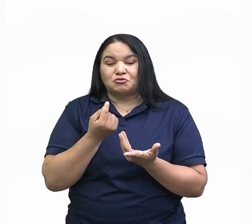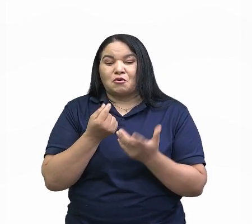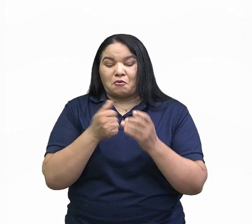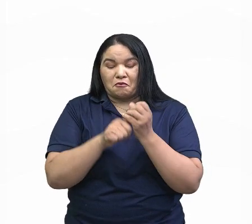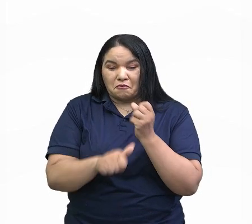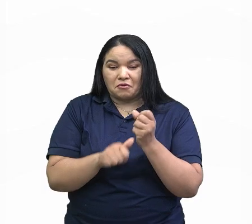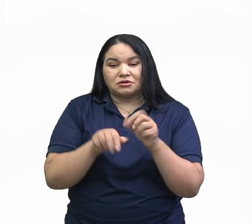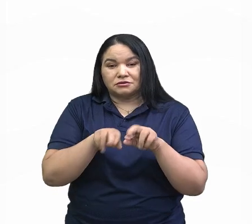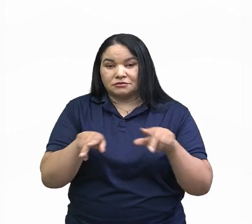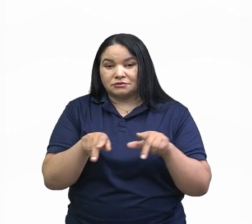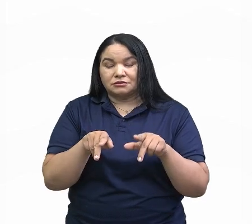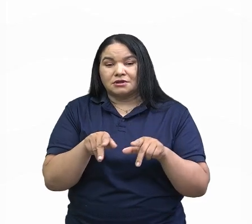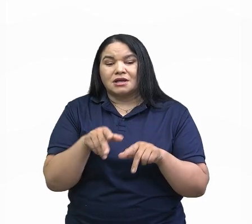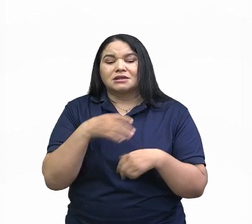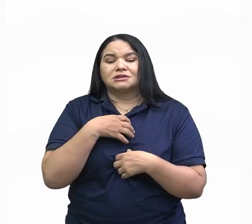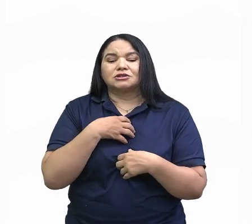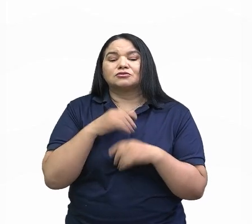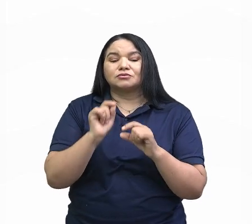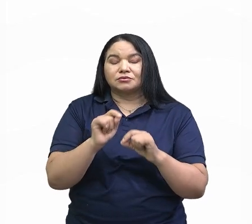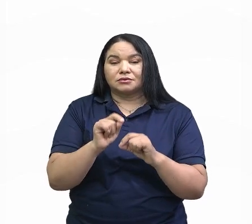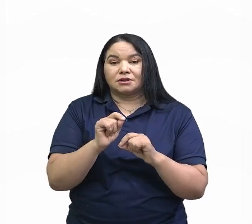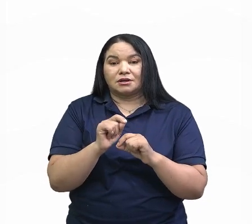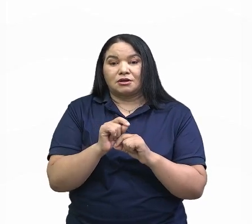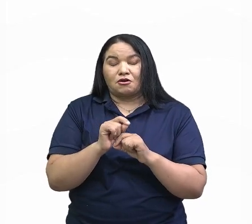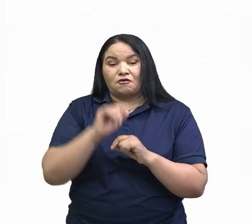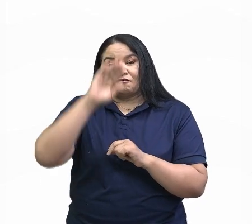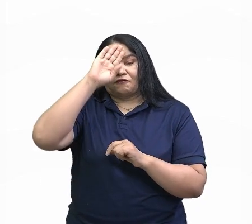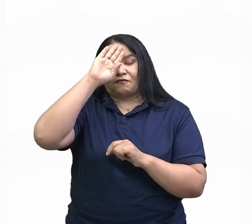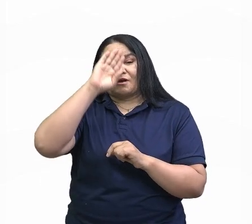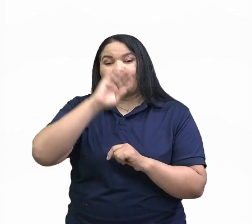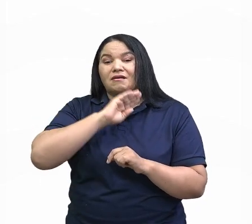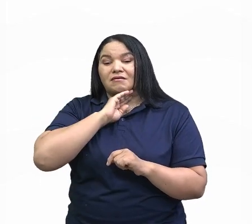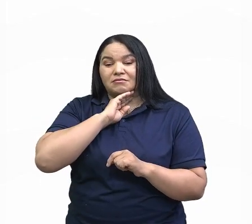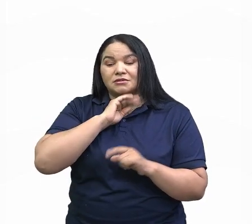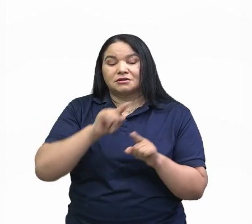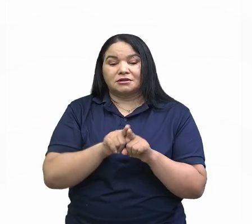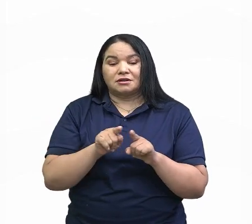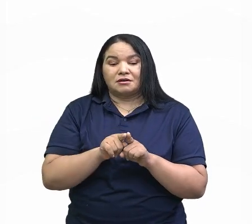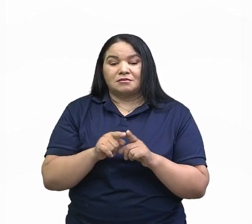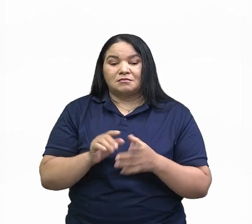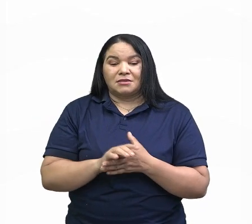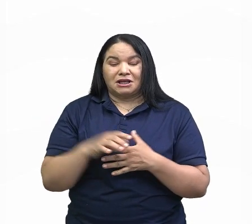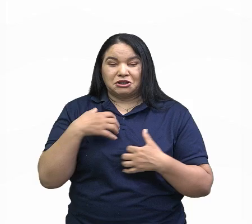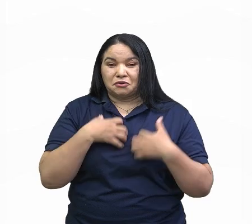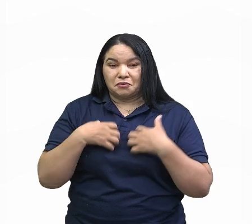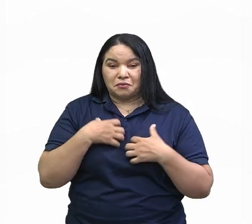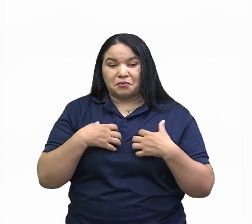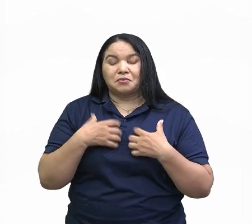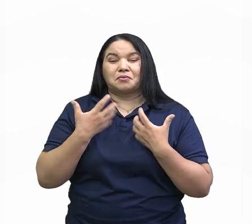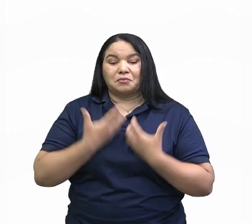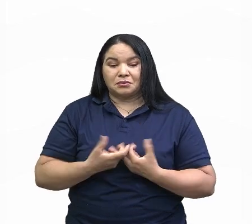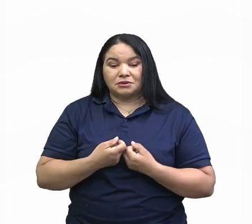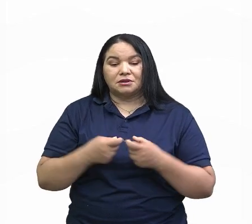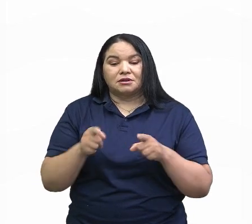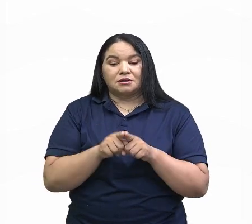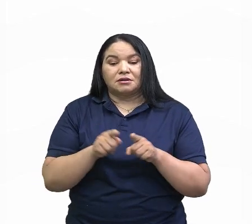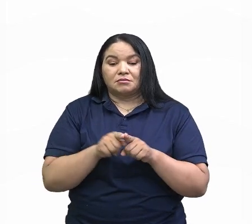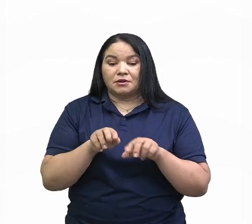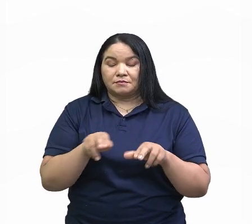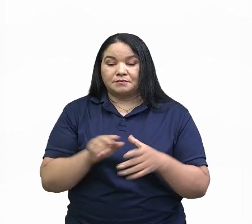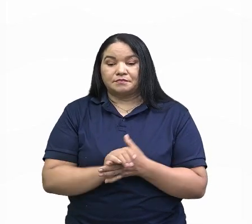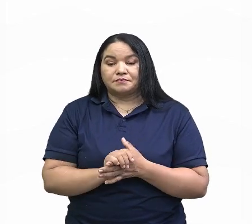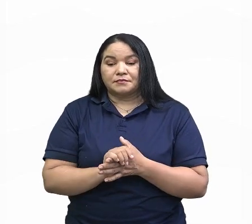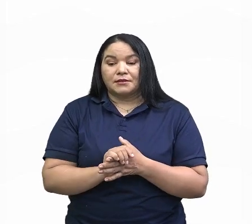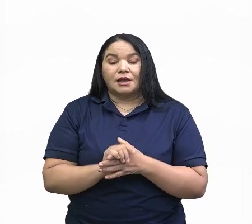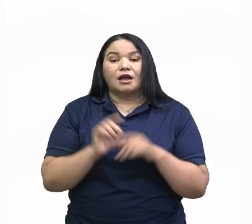são febre, fadiga, dor abdominal, icterícia, né, que é um sintoma característico da